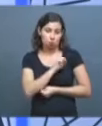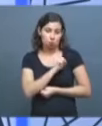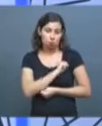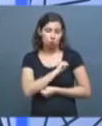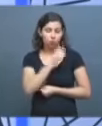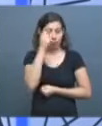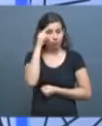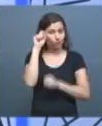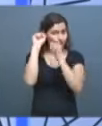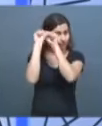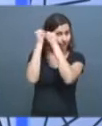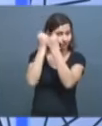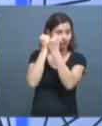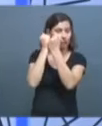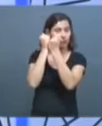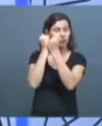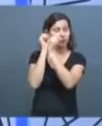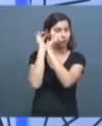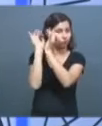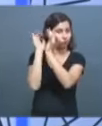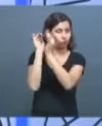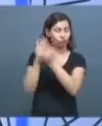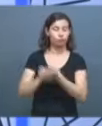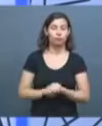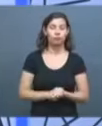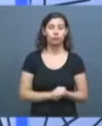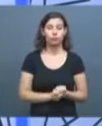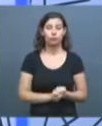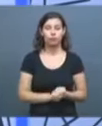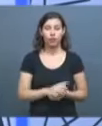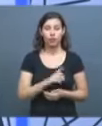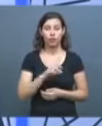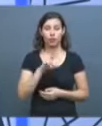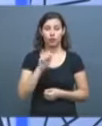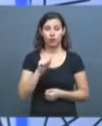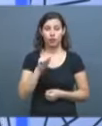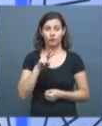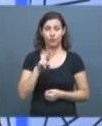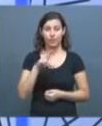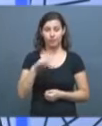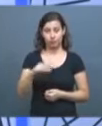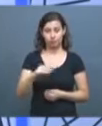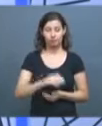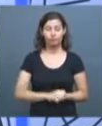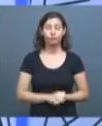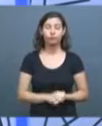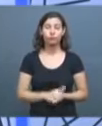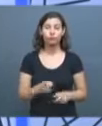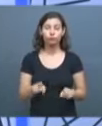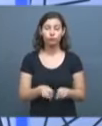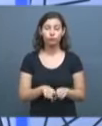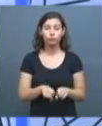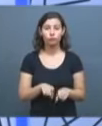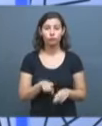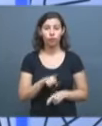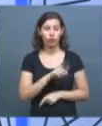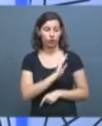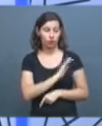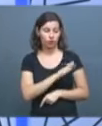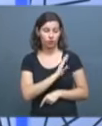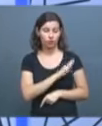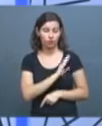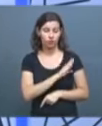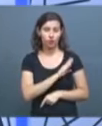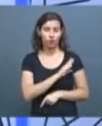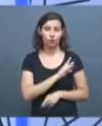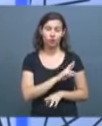né? E uma entidade, um tipo de infarto com uma característica até diferente do ponto de vista de